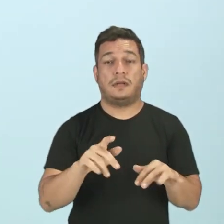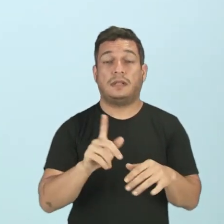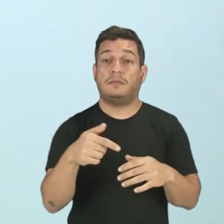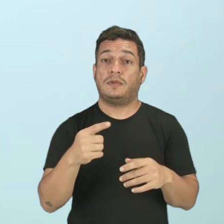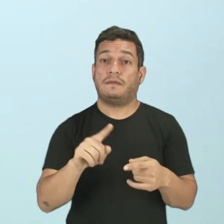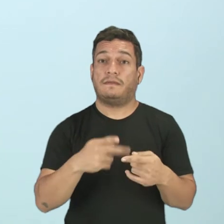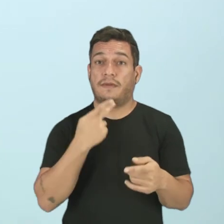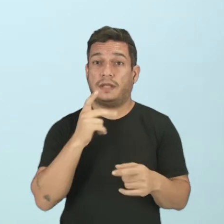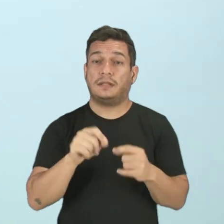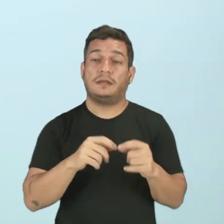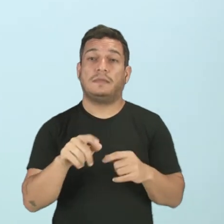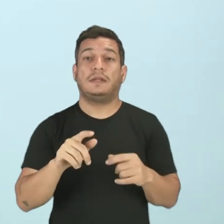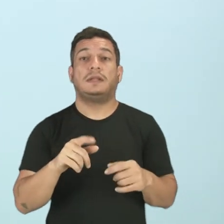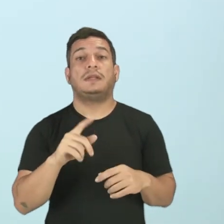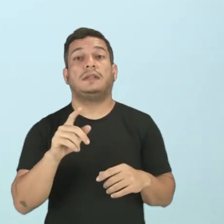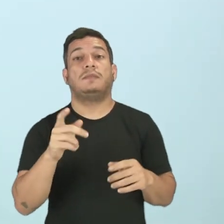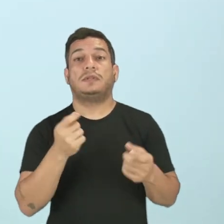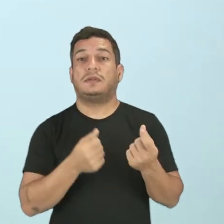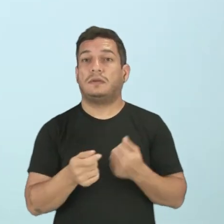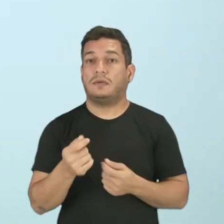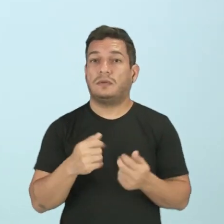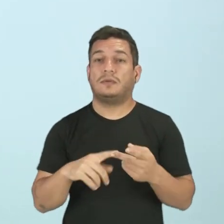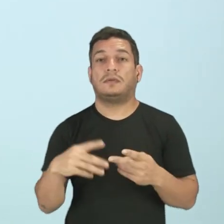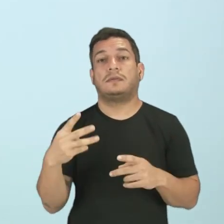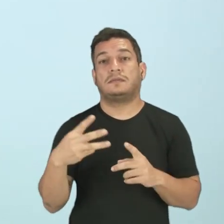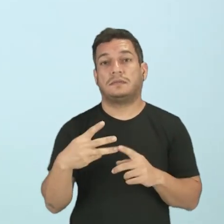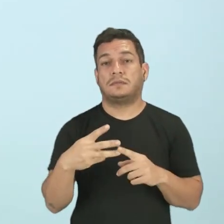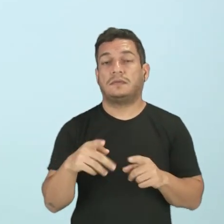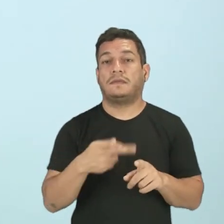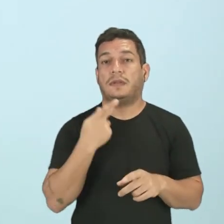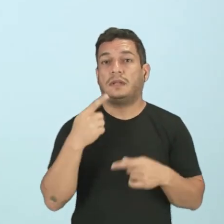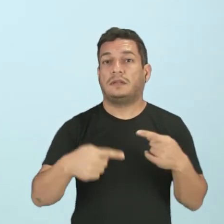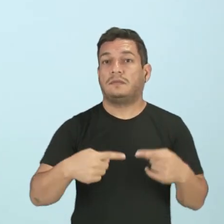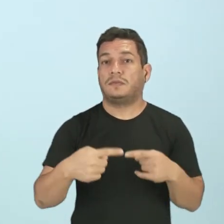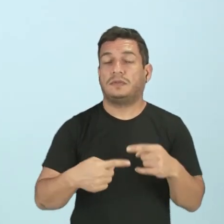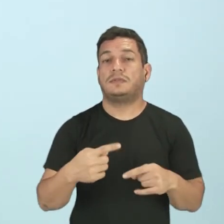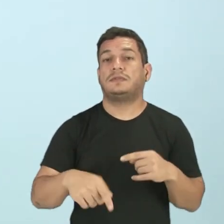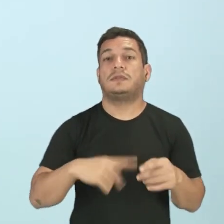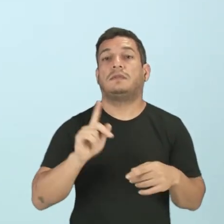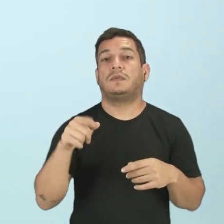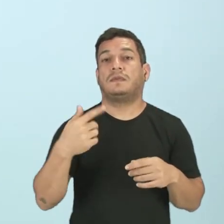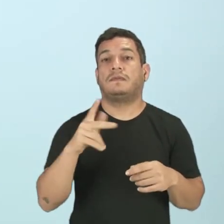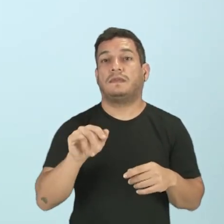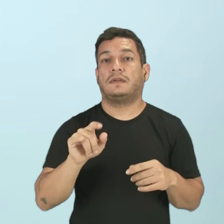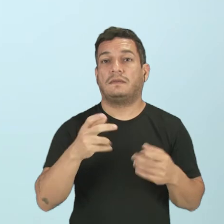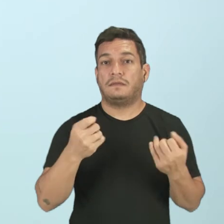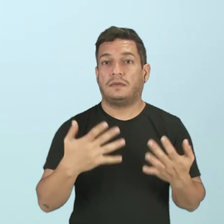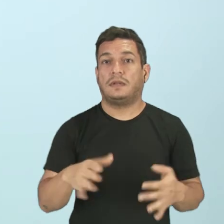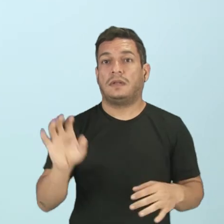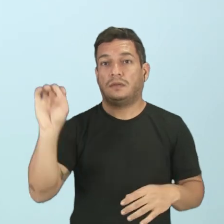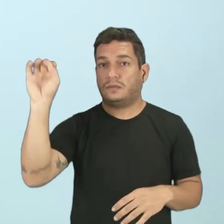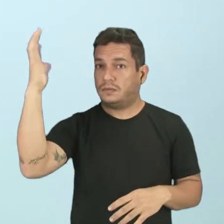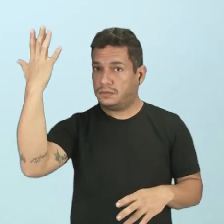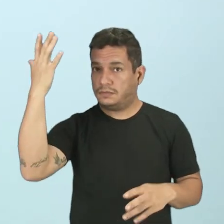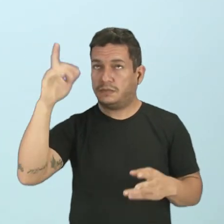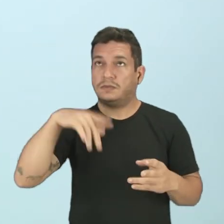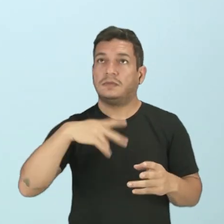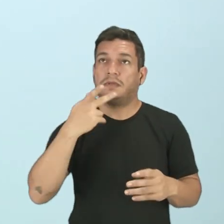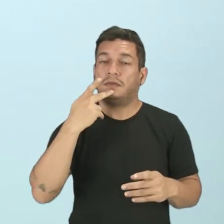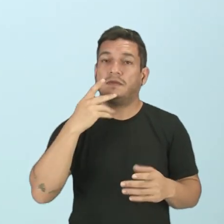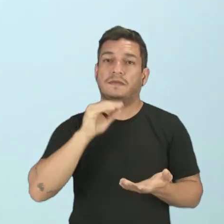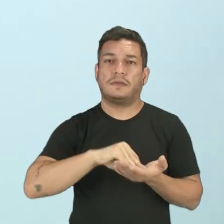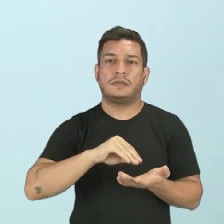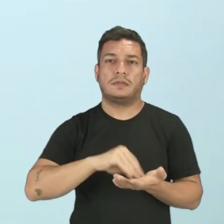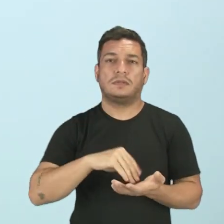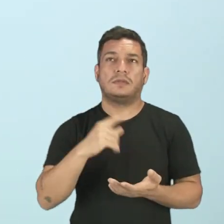vai falar no segundo bloco da economia, no terceiro vai falar da política, aí depois ele vai falar do clima-tempo. Quando está